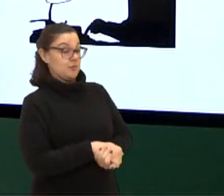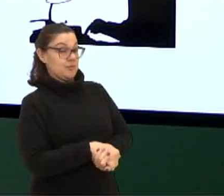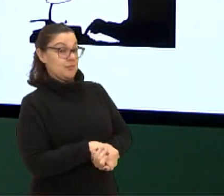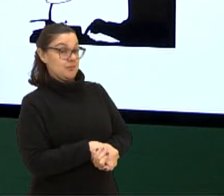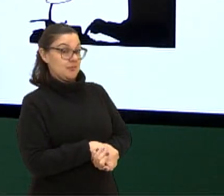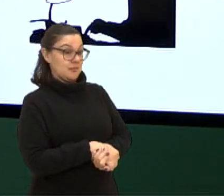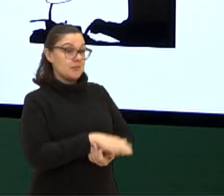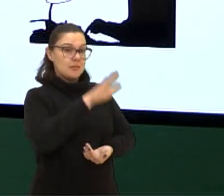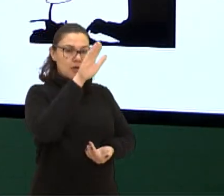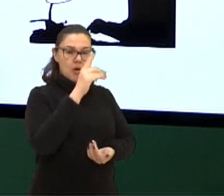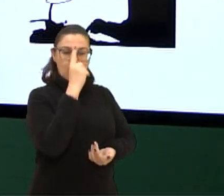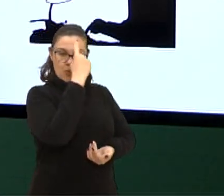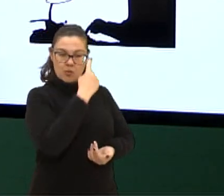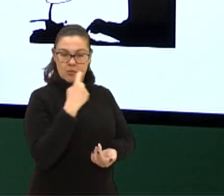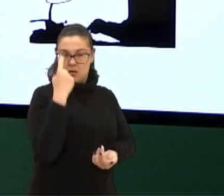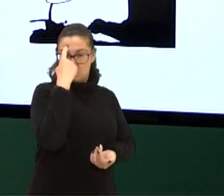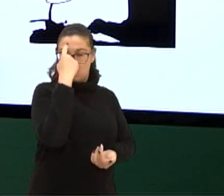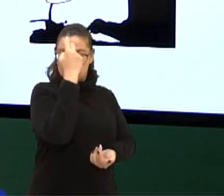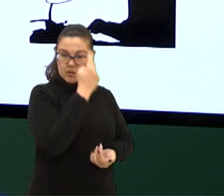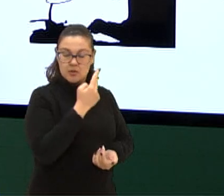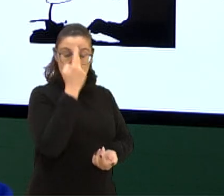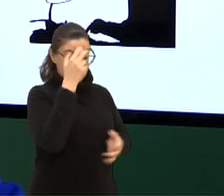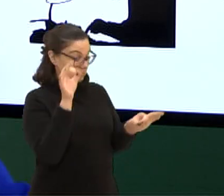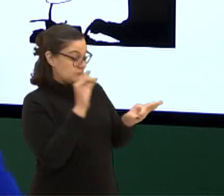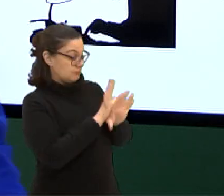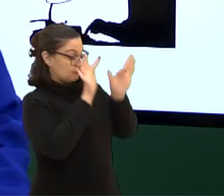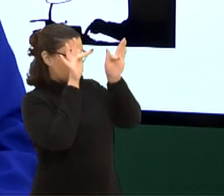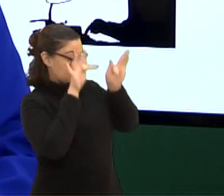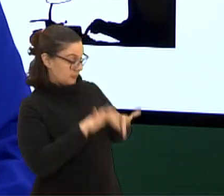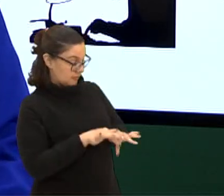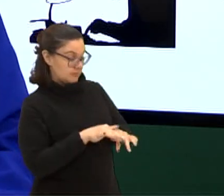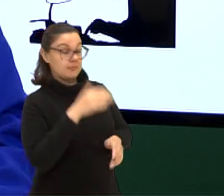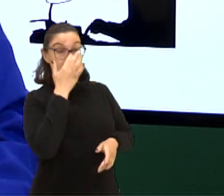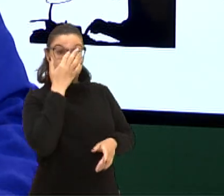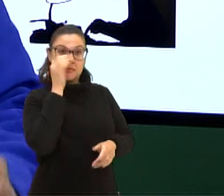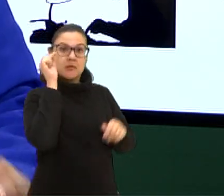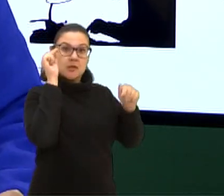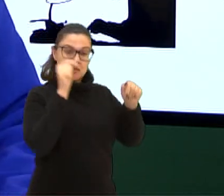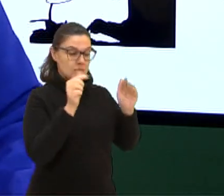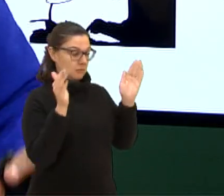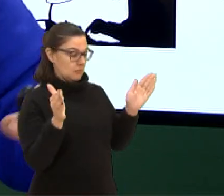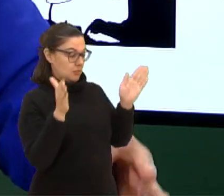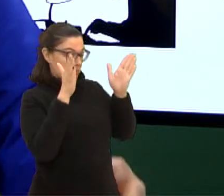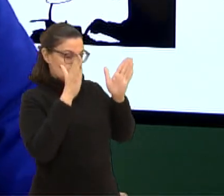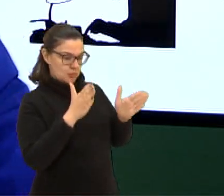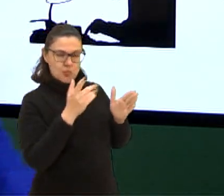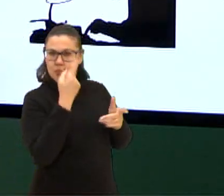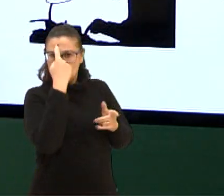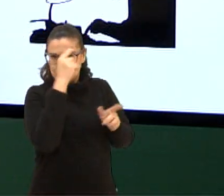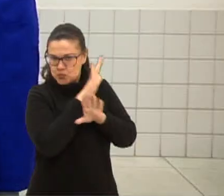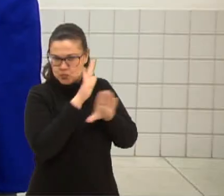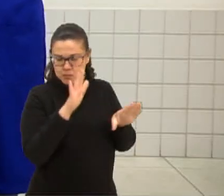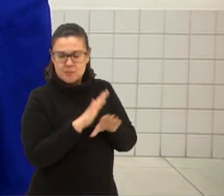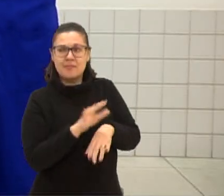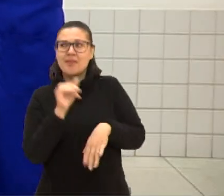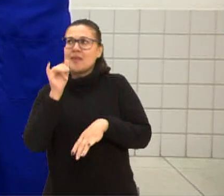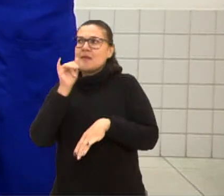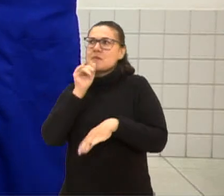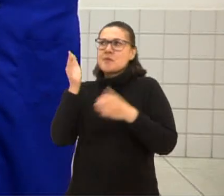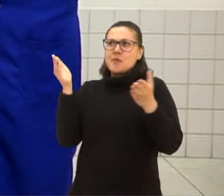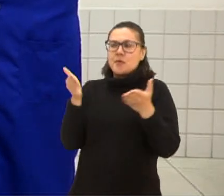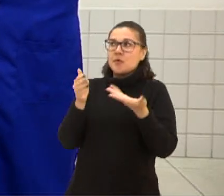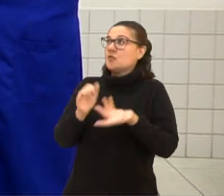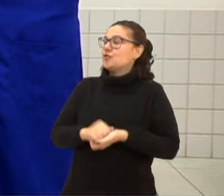Então, em questão de 1 hora ou 2 horas de programa, acabava. Radioteatro era isso, era um programa de duração, de um dia. É como se você